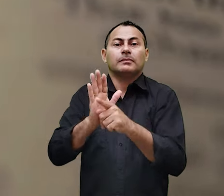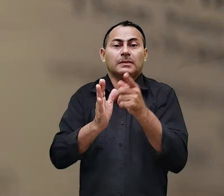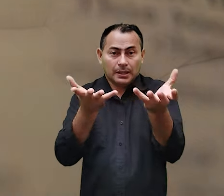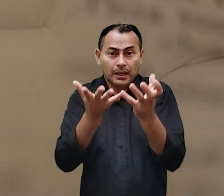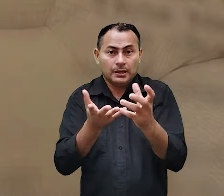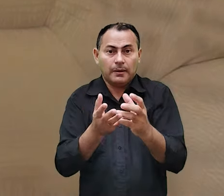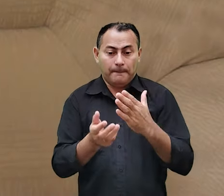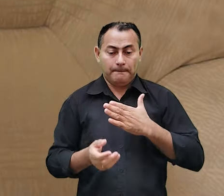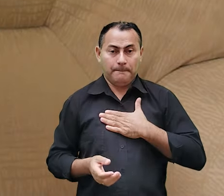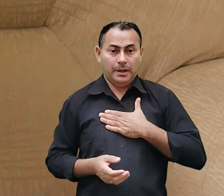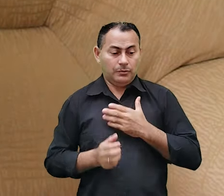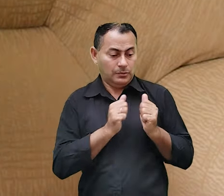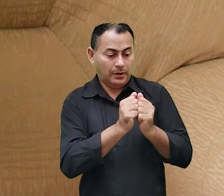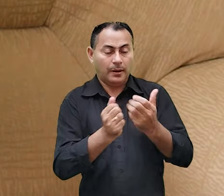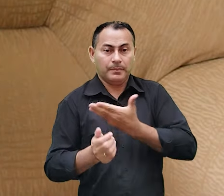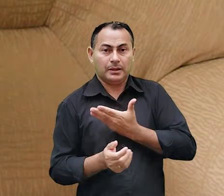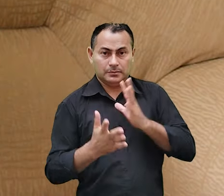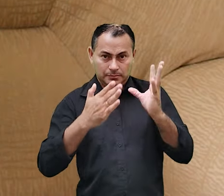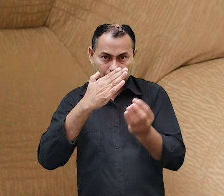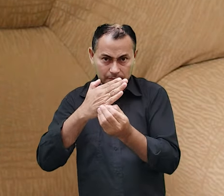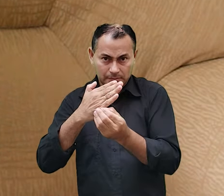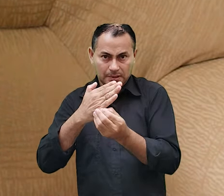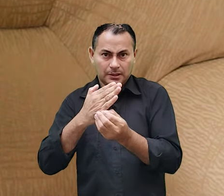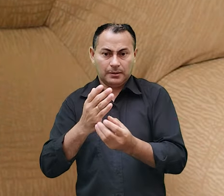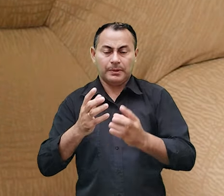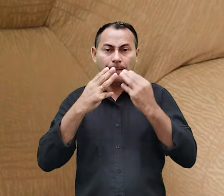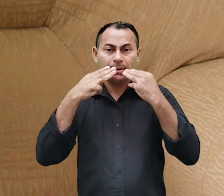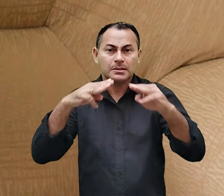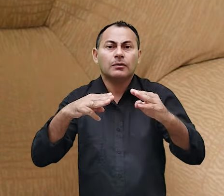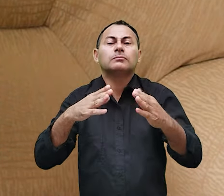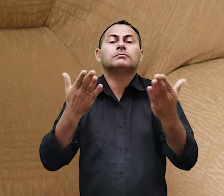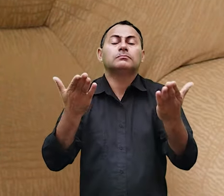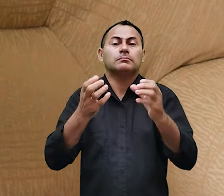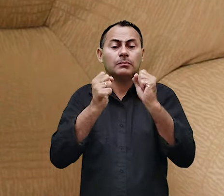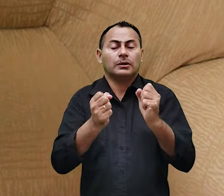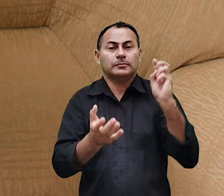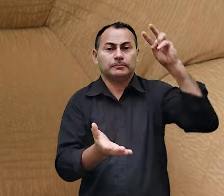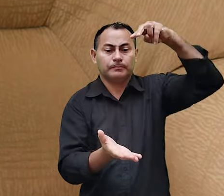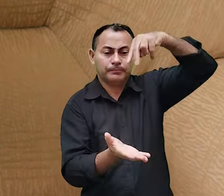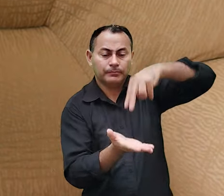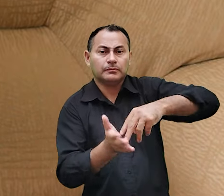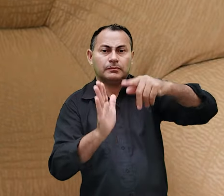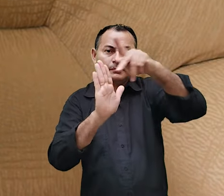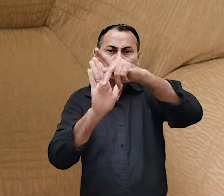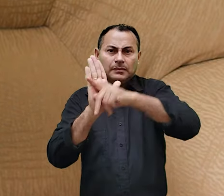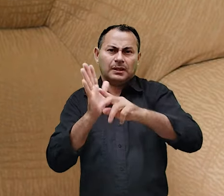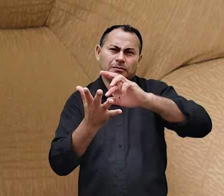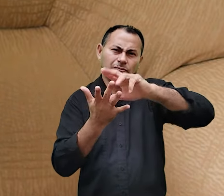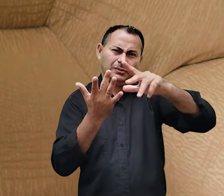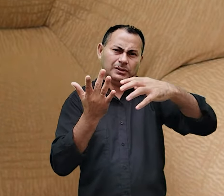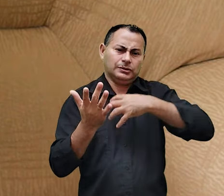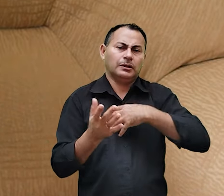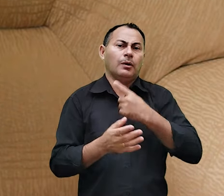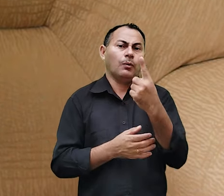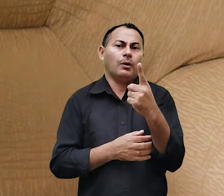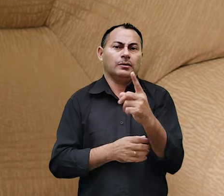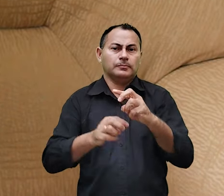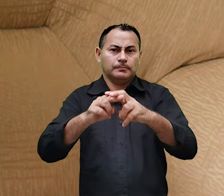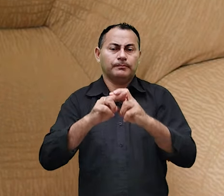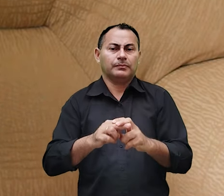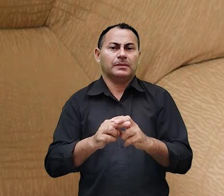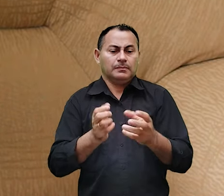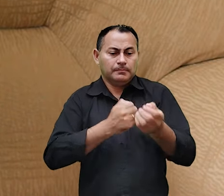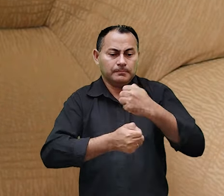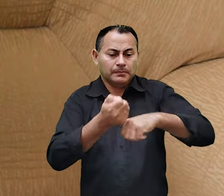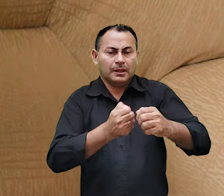desse projeto? Você quer ser meu parceiro na implementação da minha missão? Podemos participar desse projeto de várias maneiras